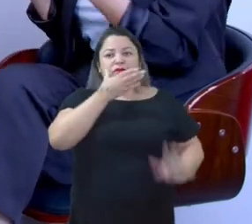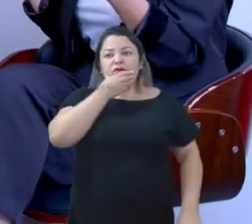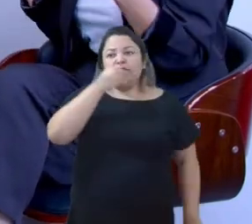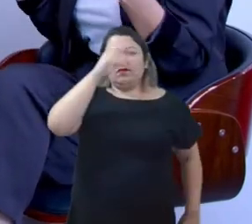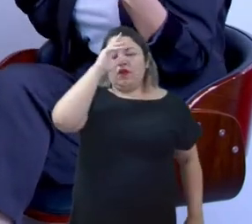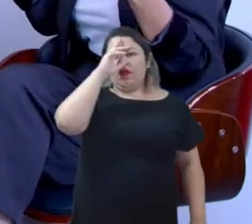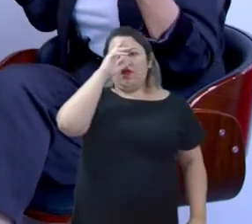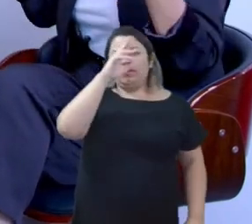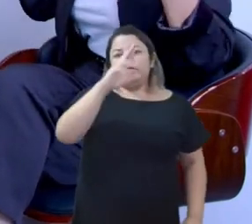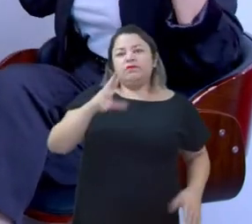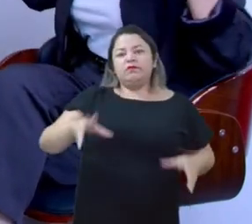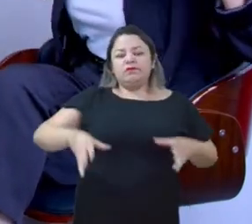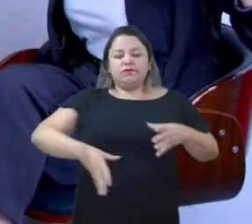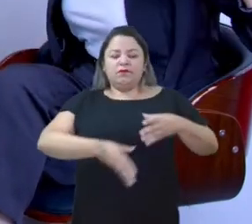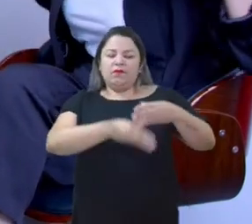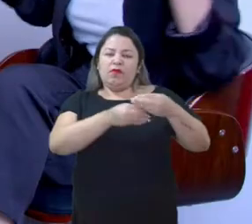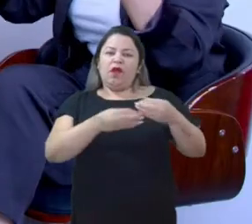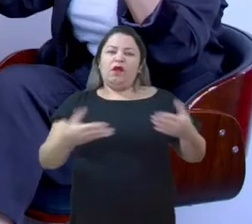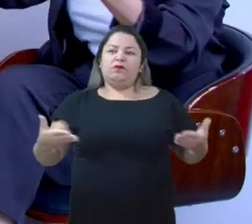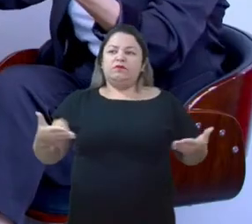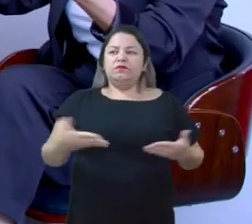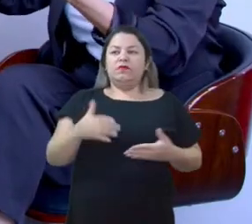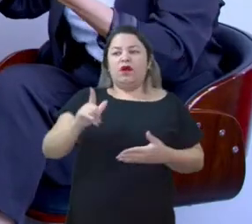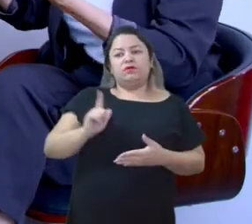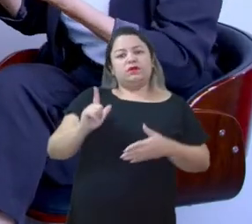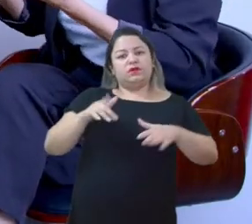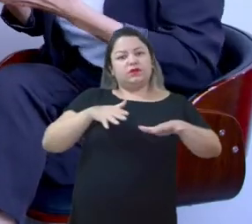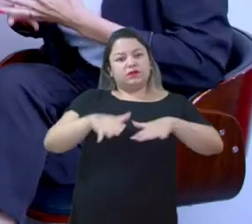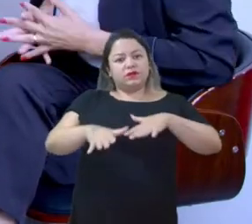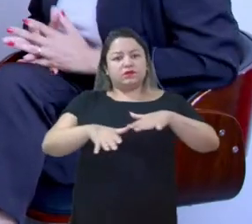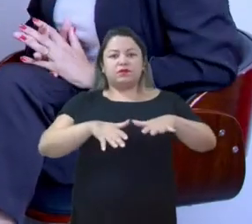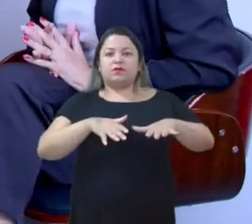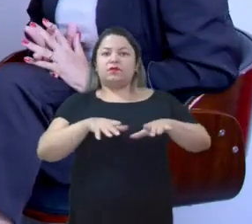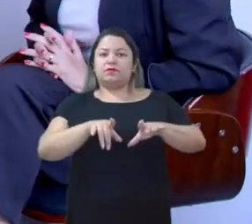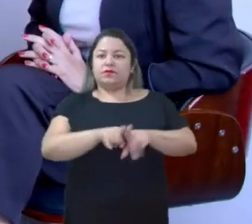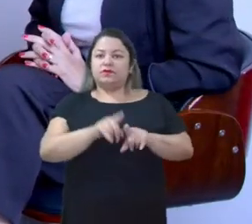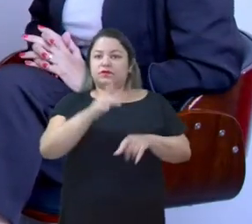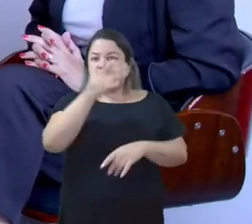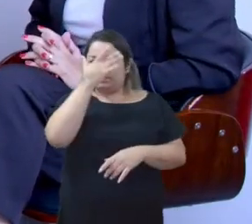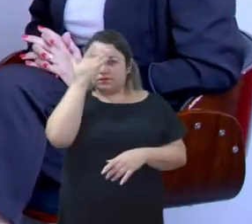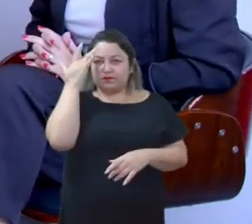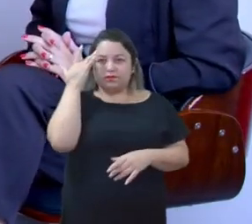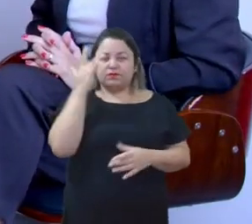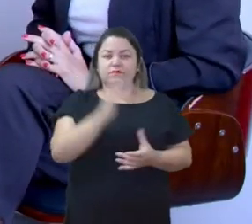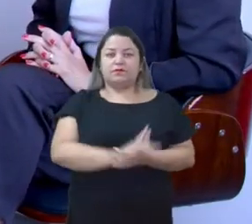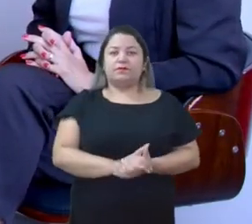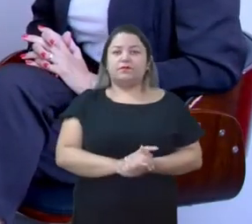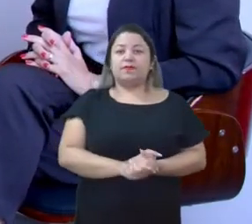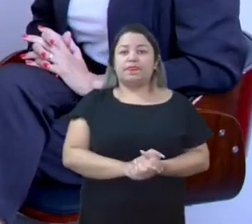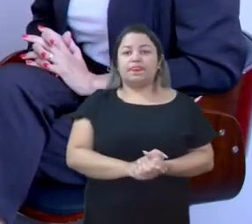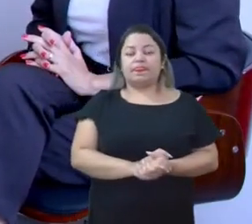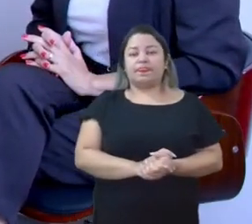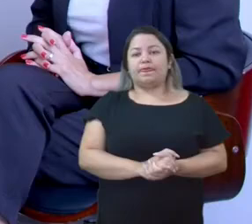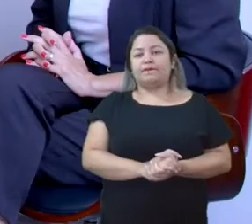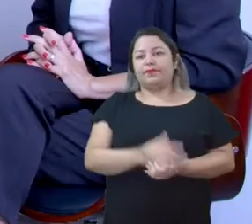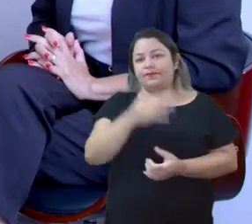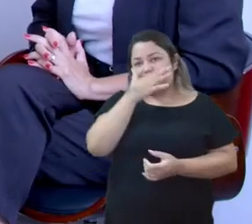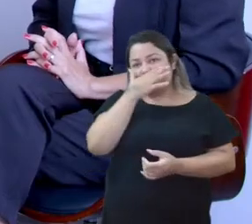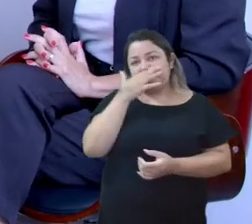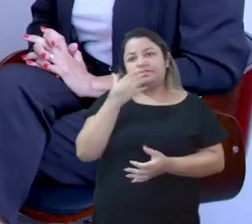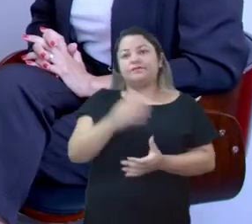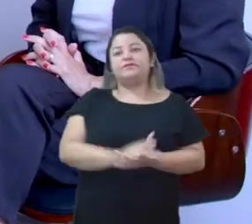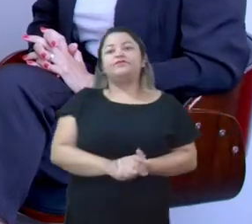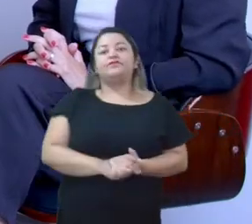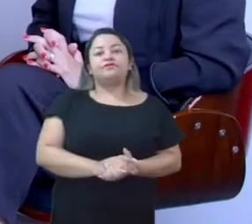proposta dela e por que agora está havendo essa mobilização das pessoas tão grande. Então, primeiro eu quero reconhecer